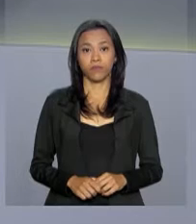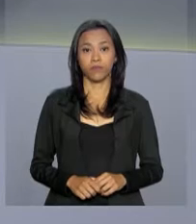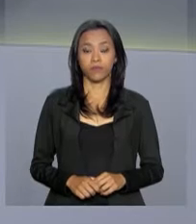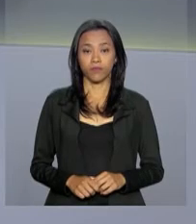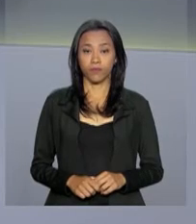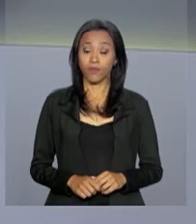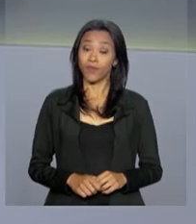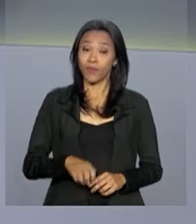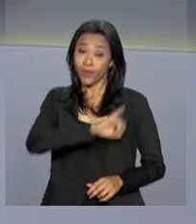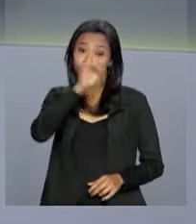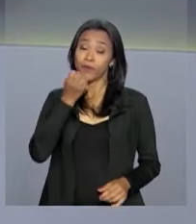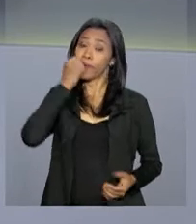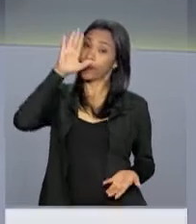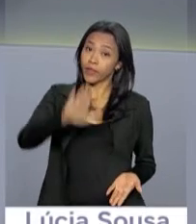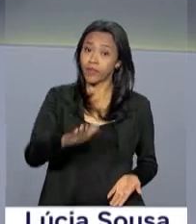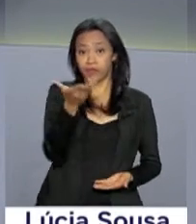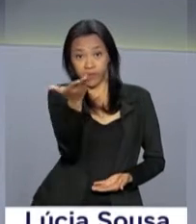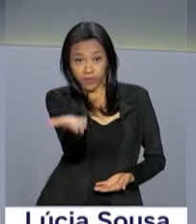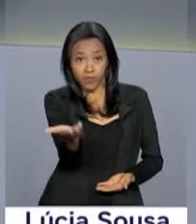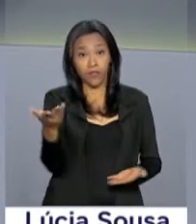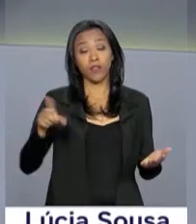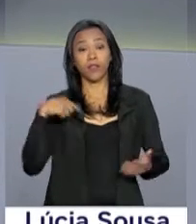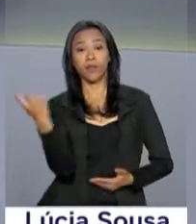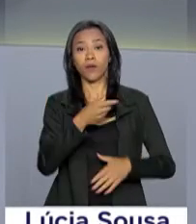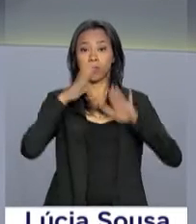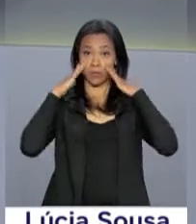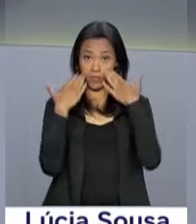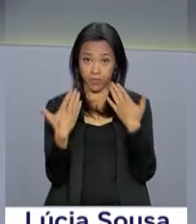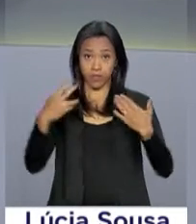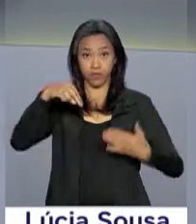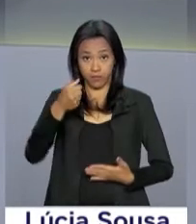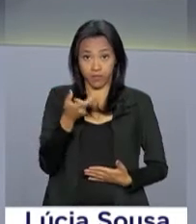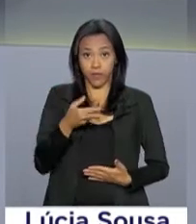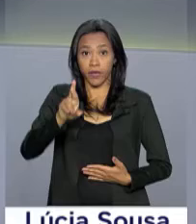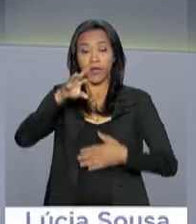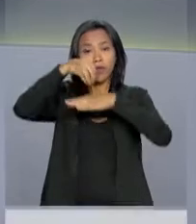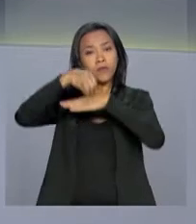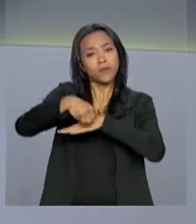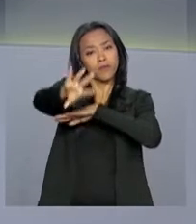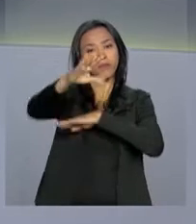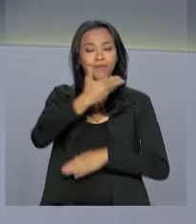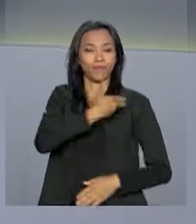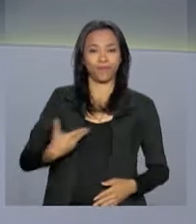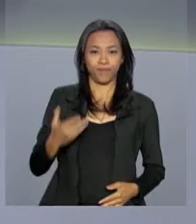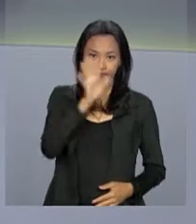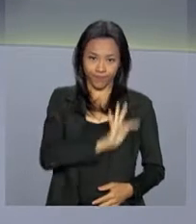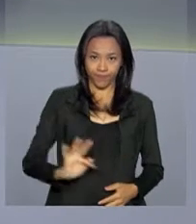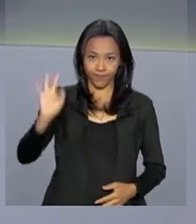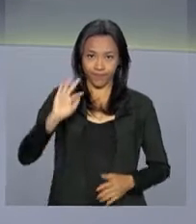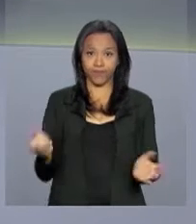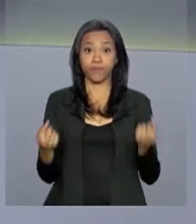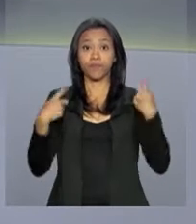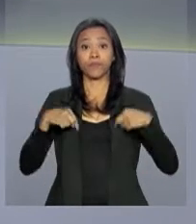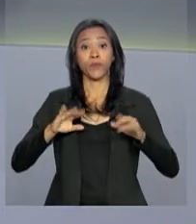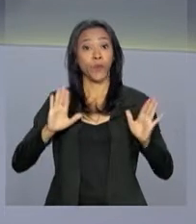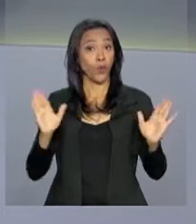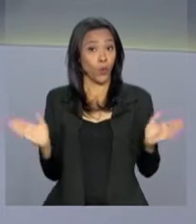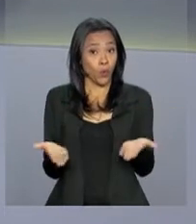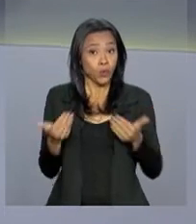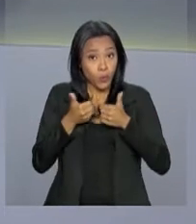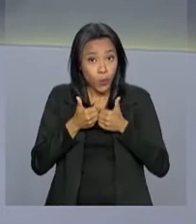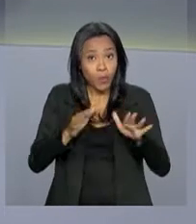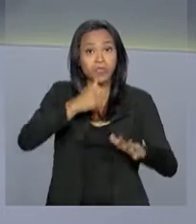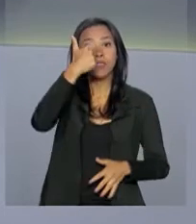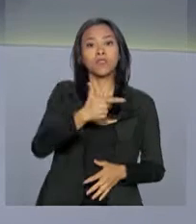olá boa tarde pra você no ar o repórter nbr com as notícias do governo federal começa hoje a segunda fase do